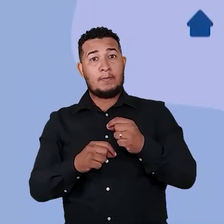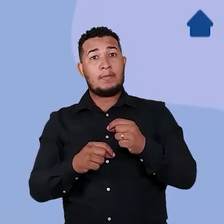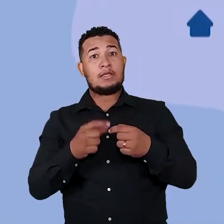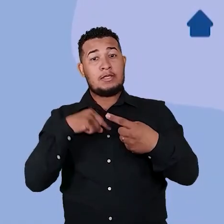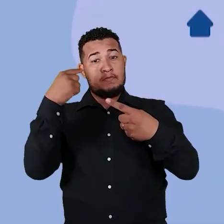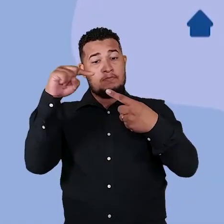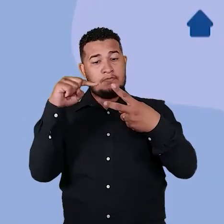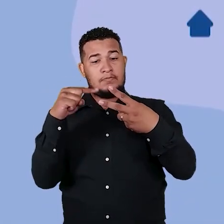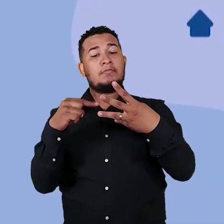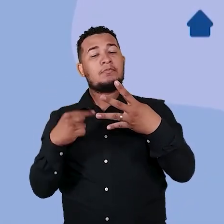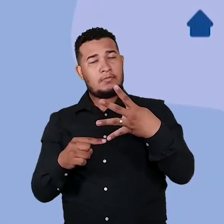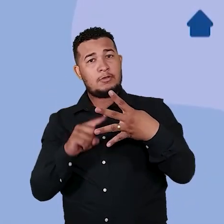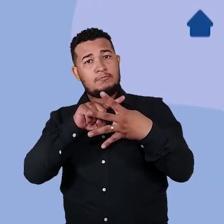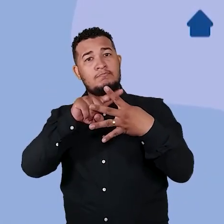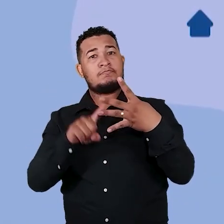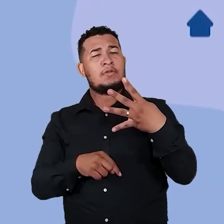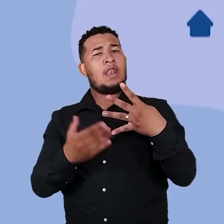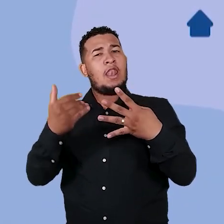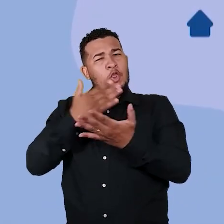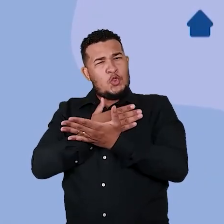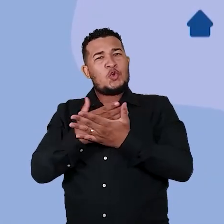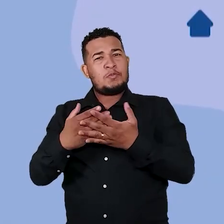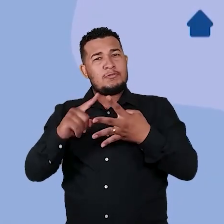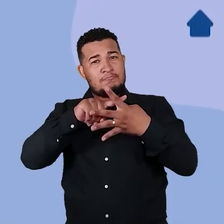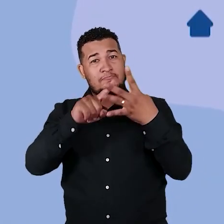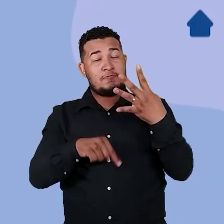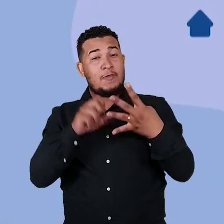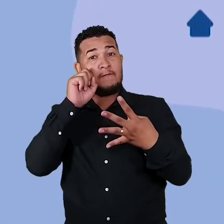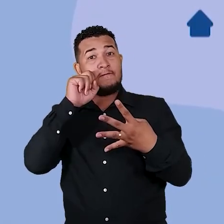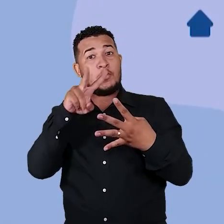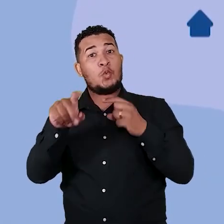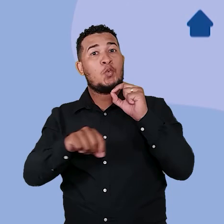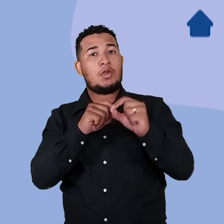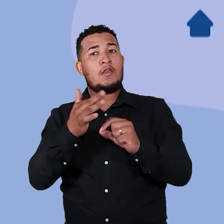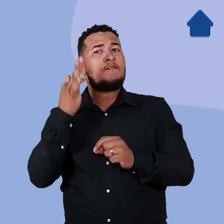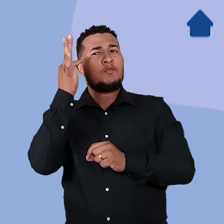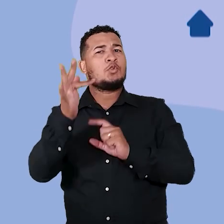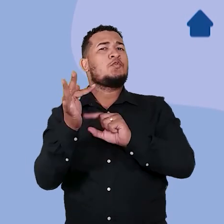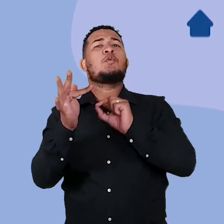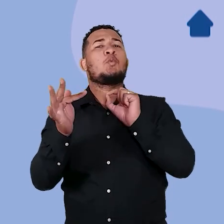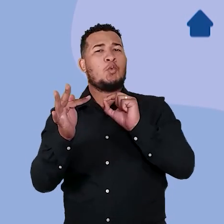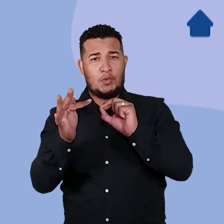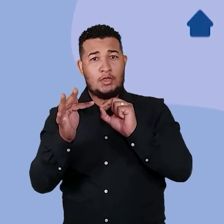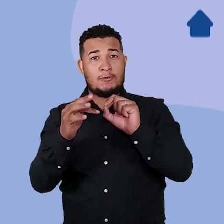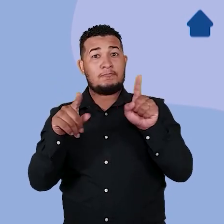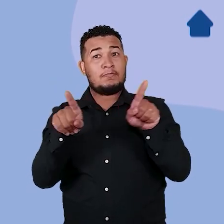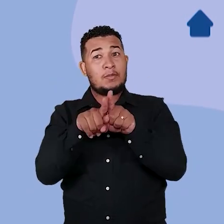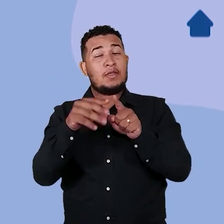Tiveram 4 momentos bem específicos nela. Lá no começo, nós vimos o que é